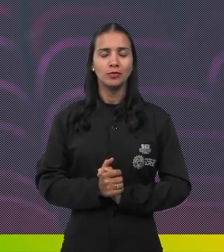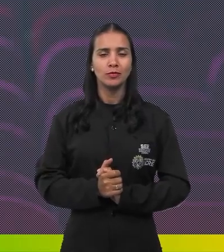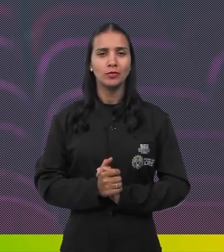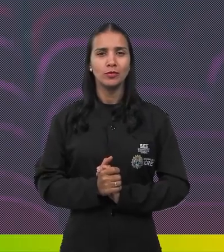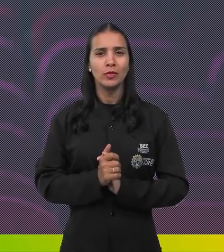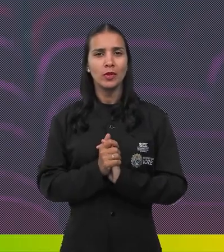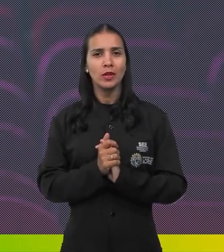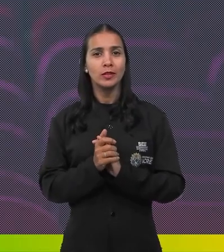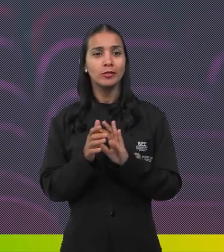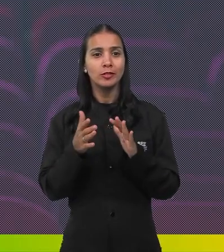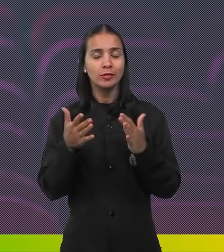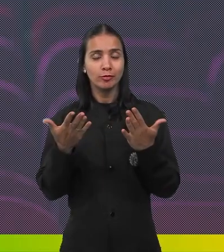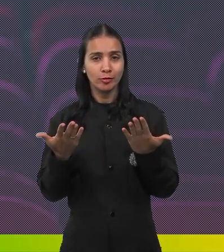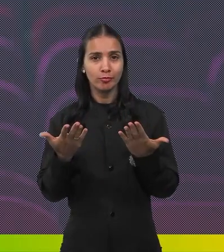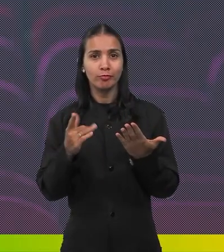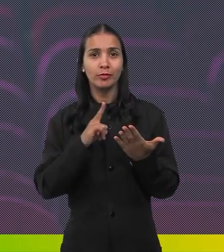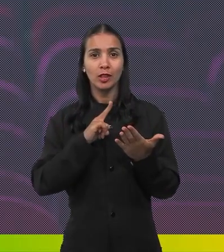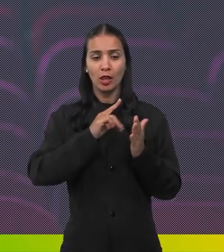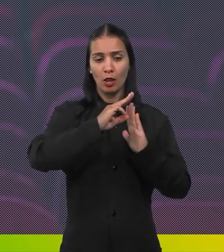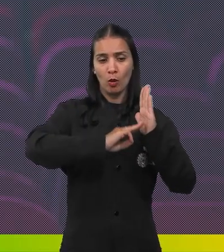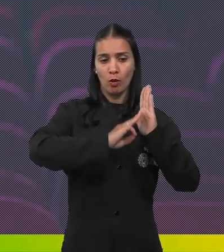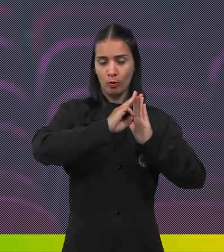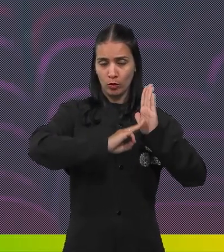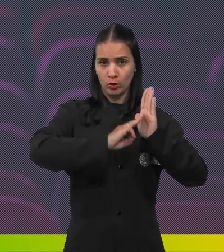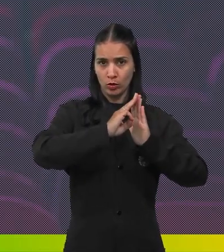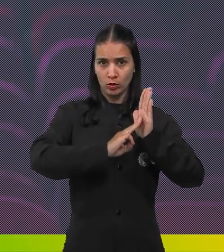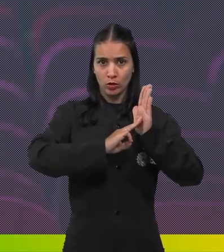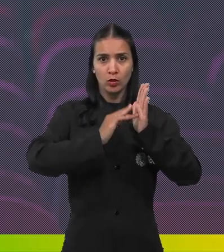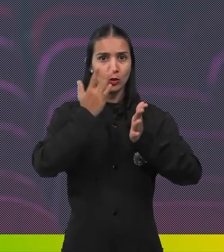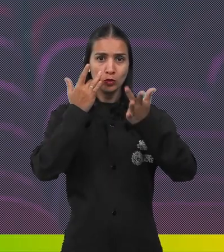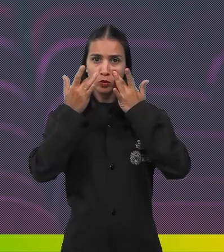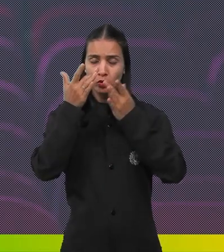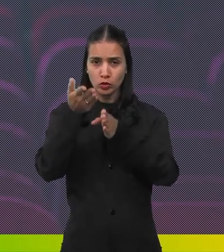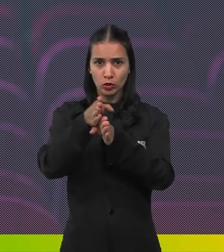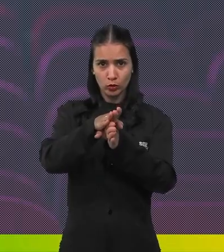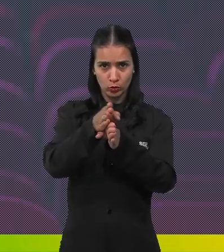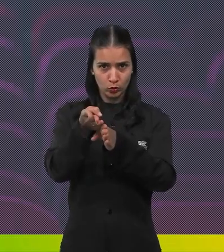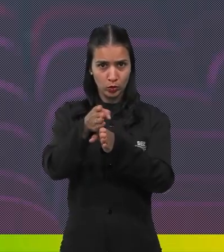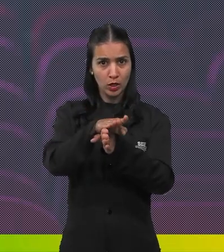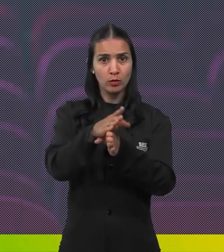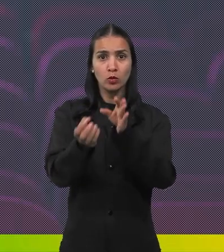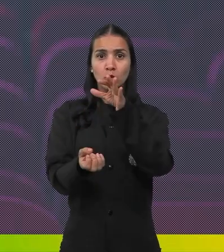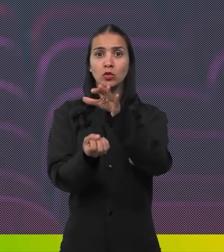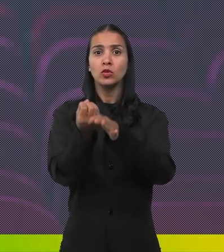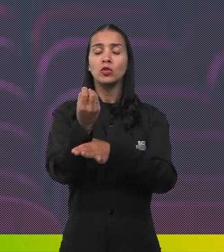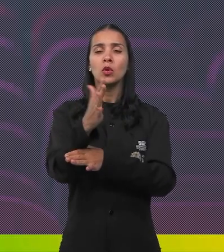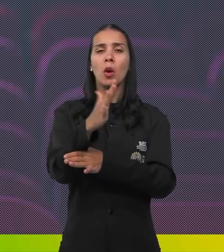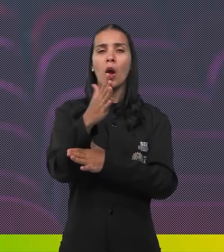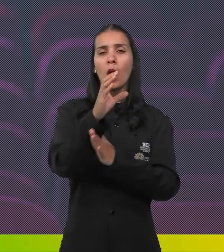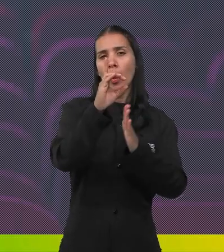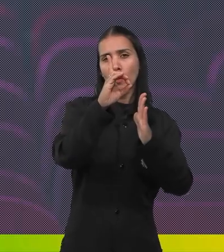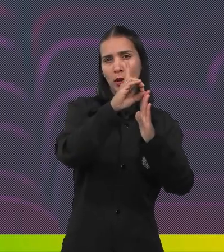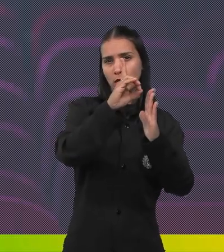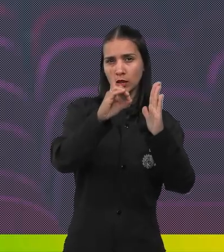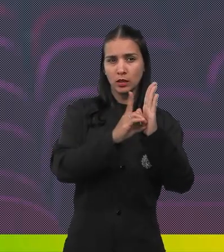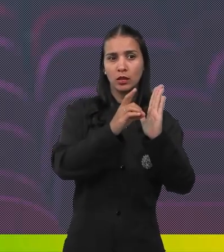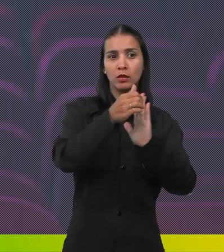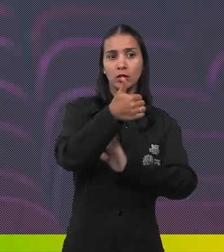Então, essa modalidade de teatro híbrido, ela vai surgindo a partir da década